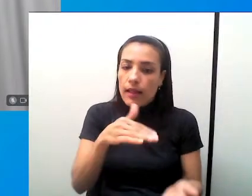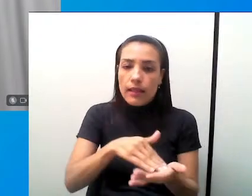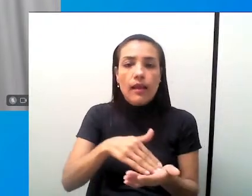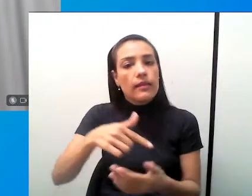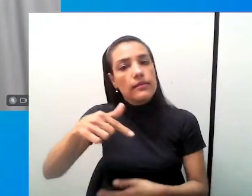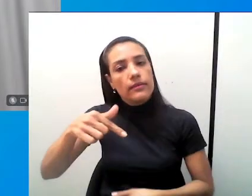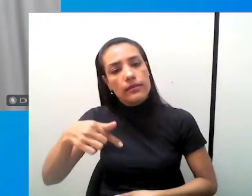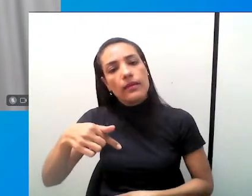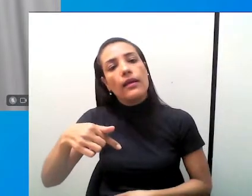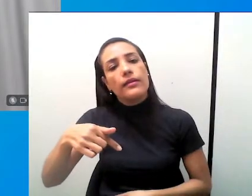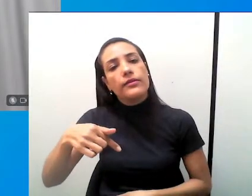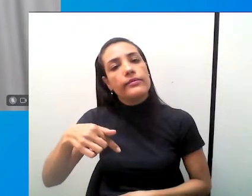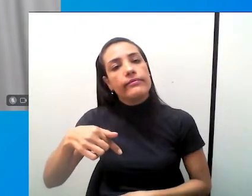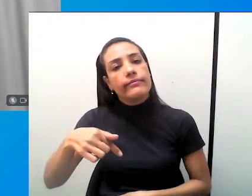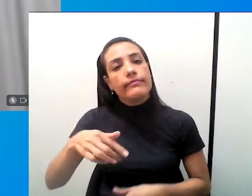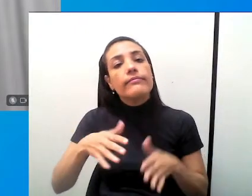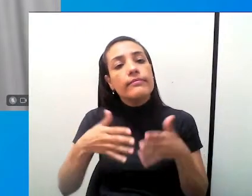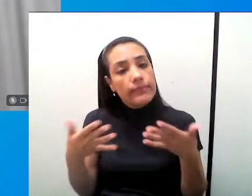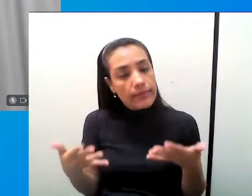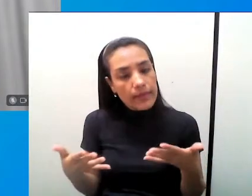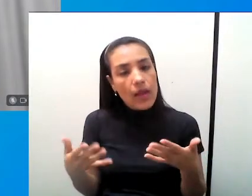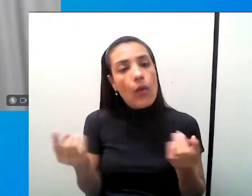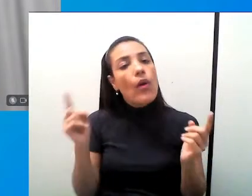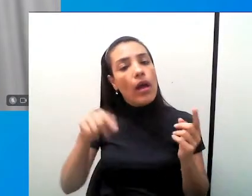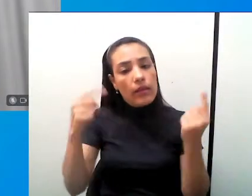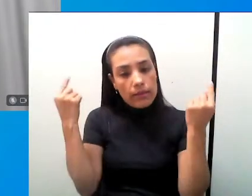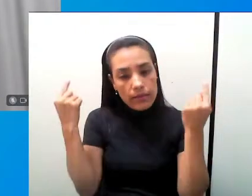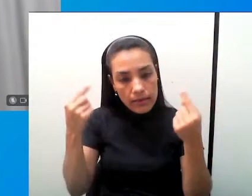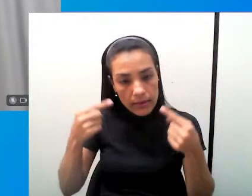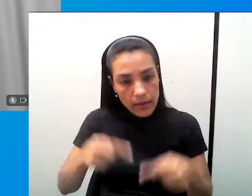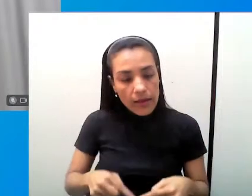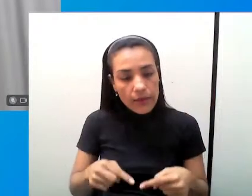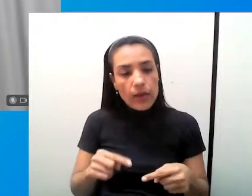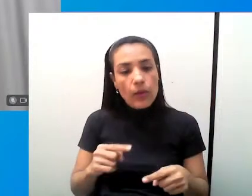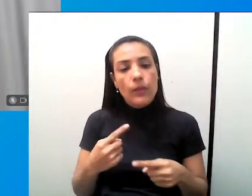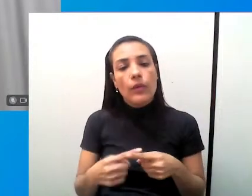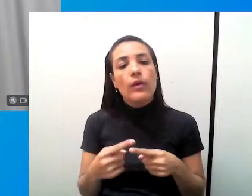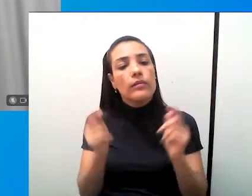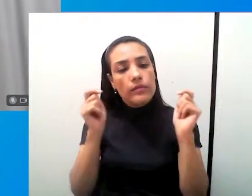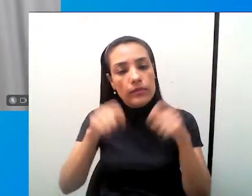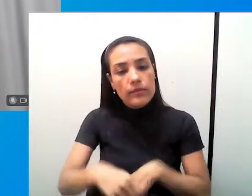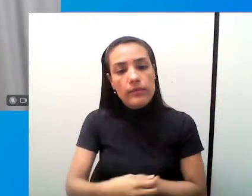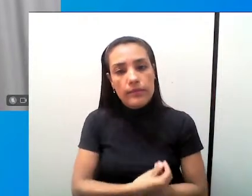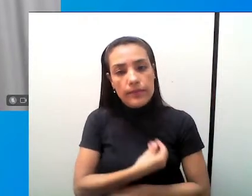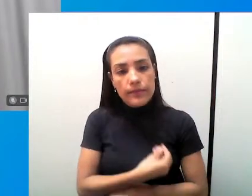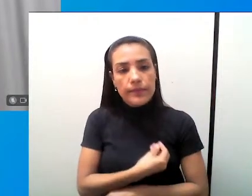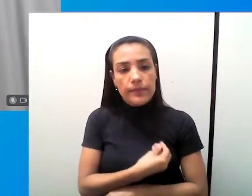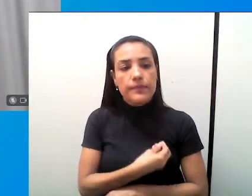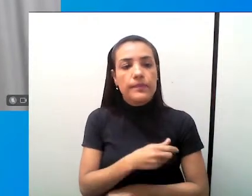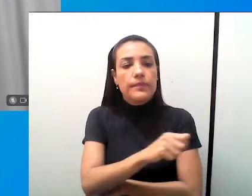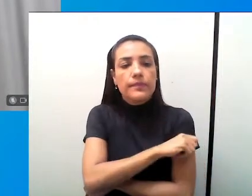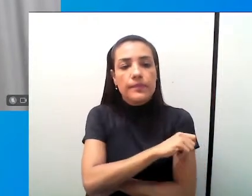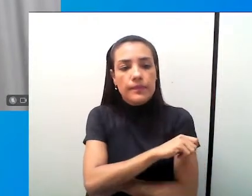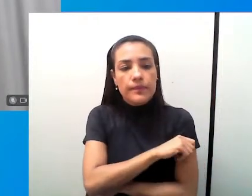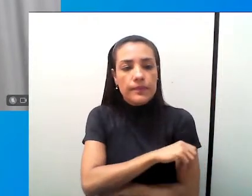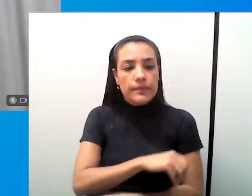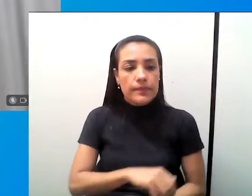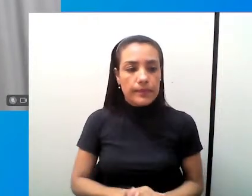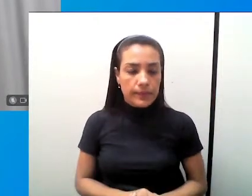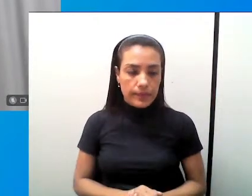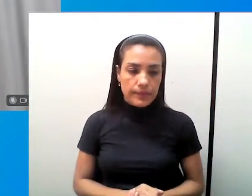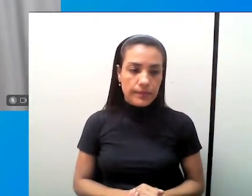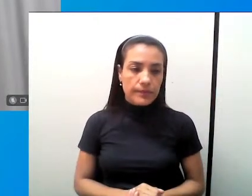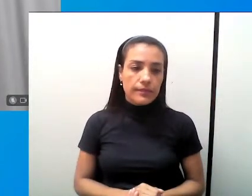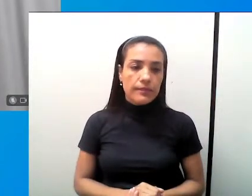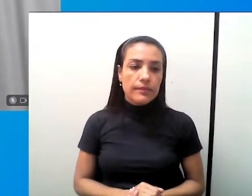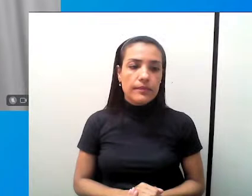desafios para que fosse possível, né, a participação dos alunos. E quanto até mesmo, né, o